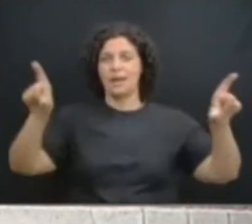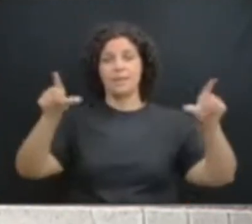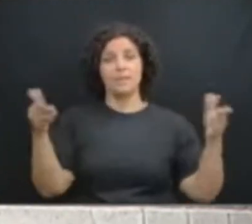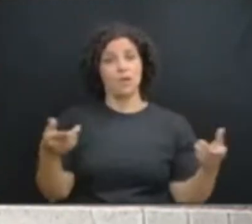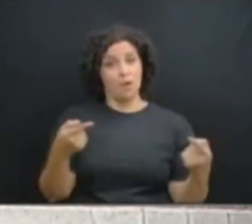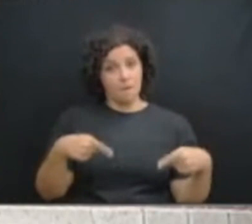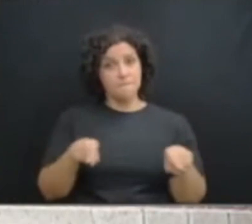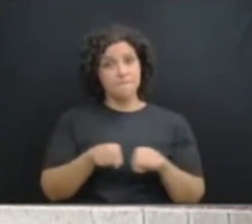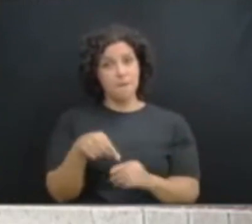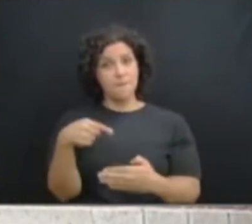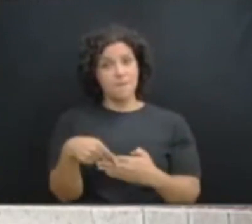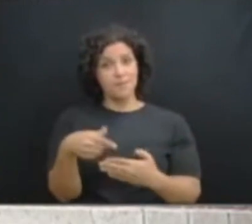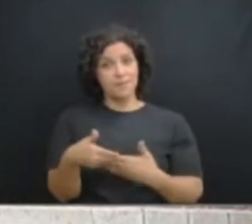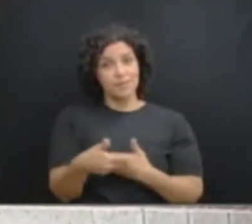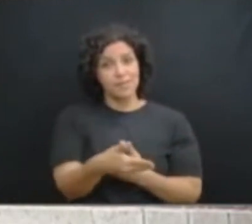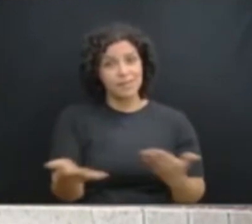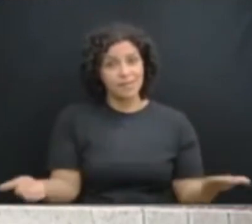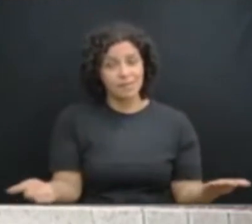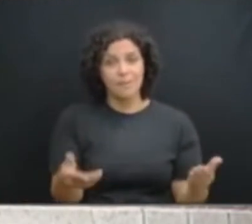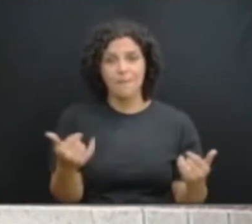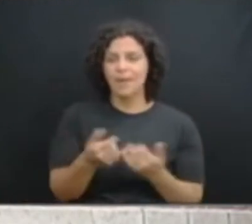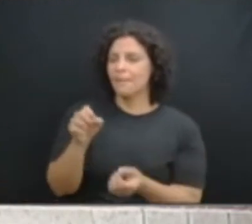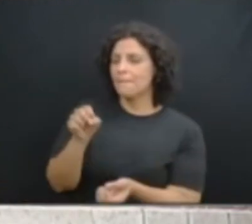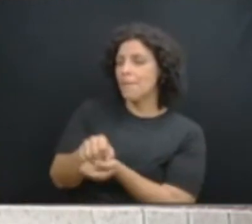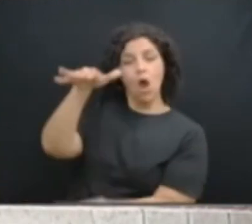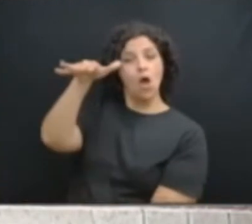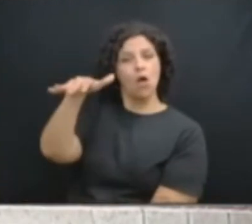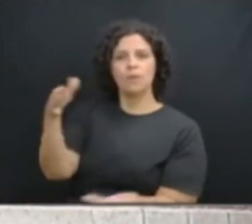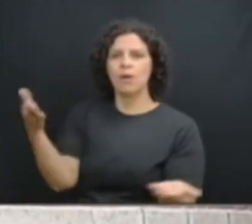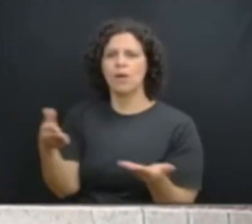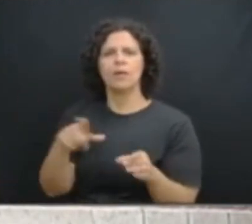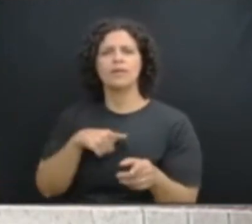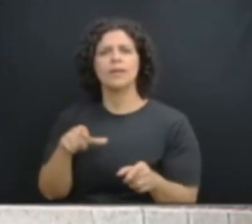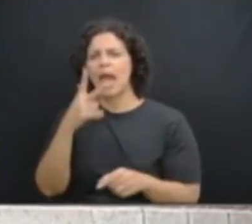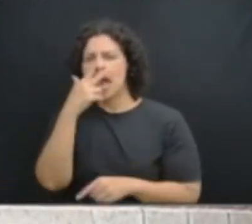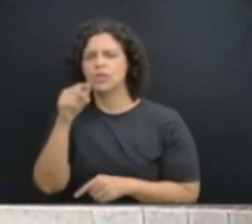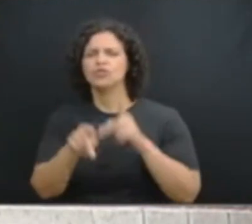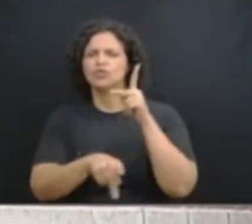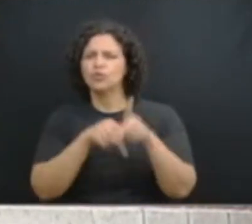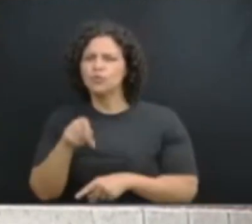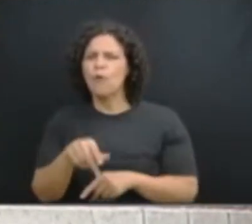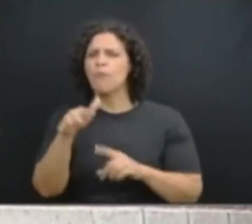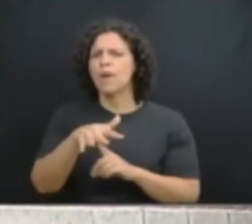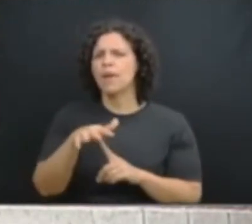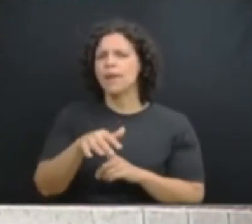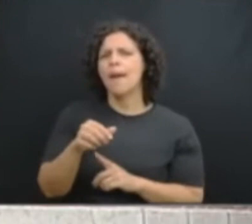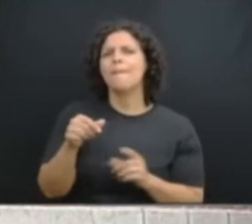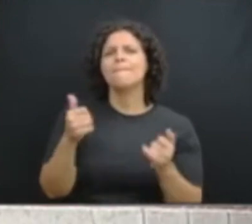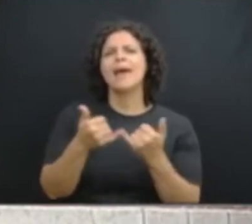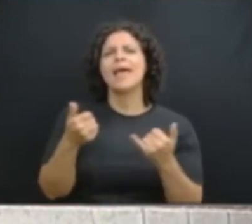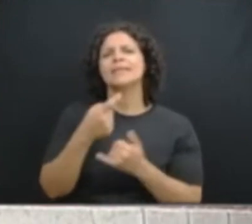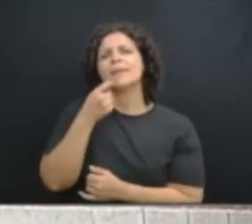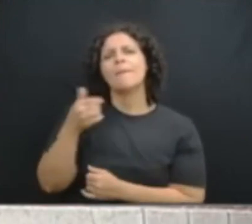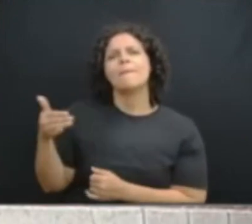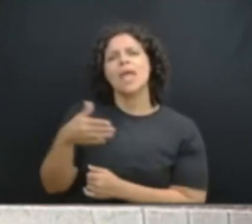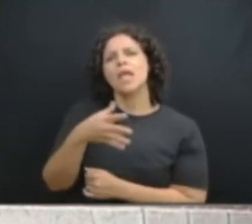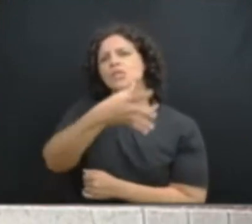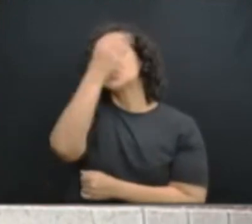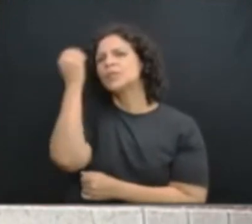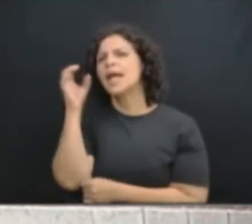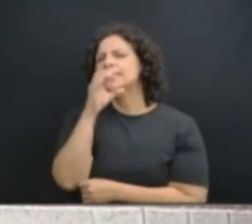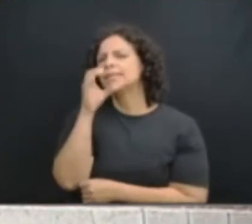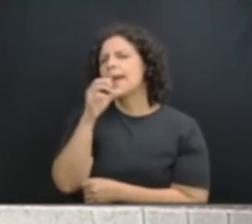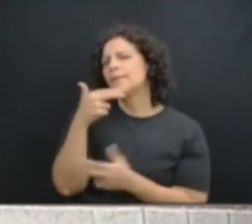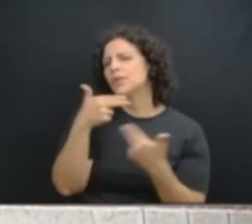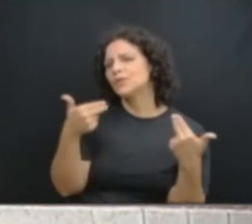quer o pedágio. Como num passe de mágica, achando que o povo do Paraná tem memória de peixe, que esquece rapidamente